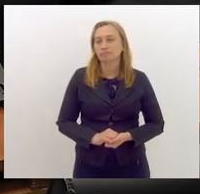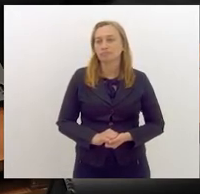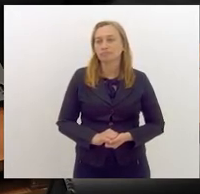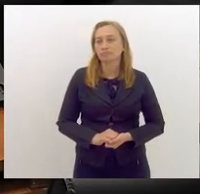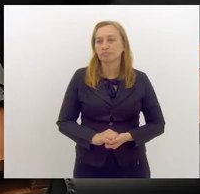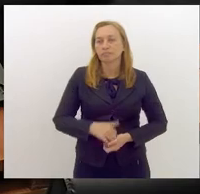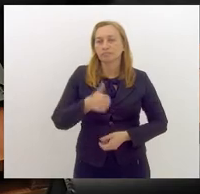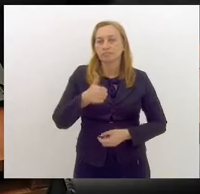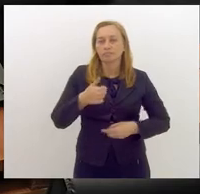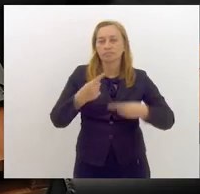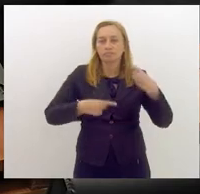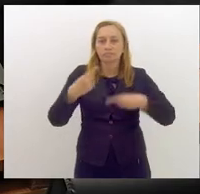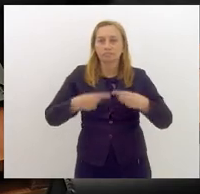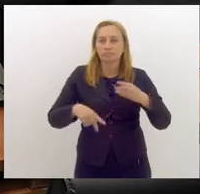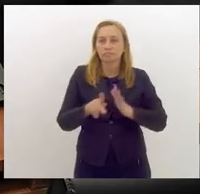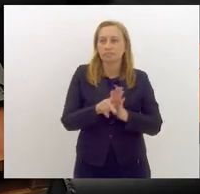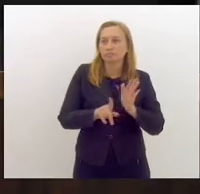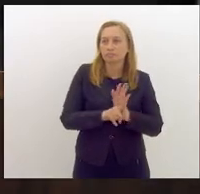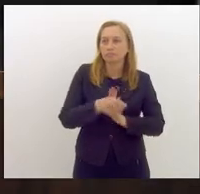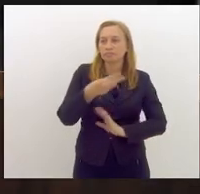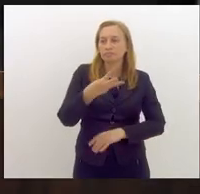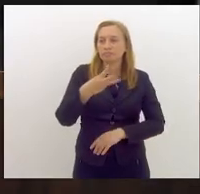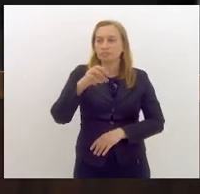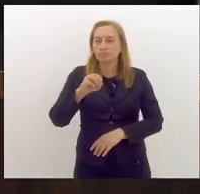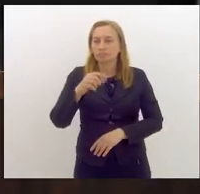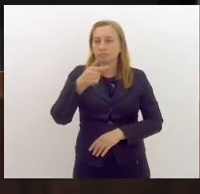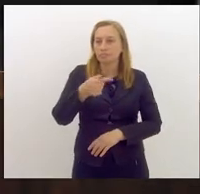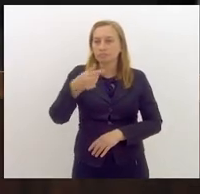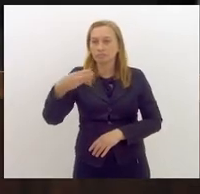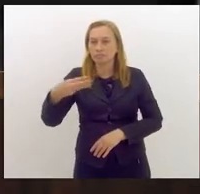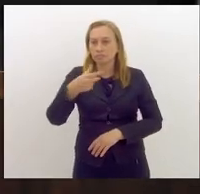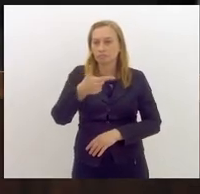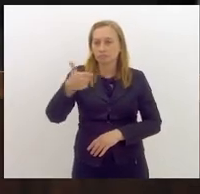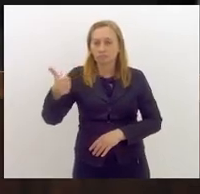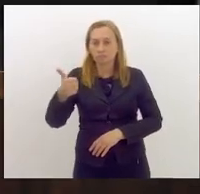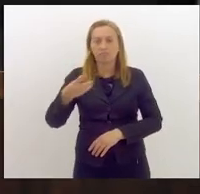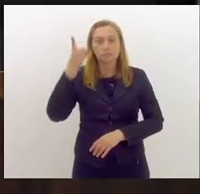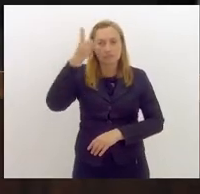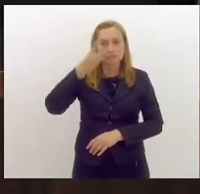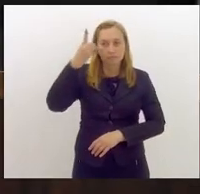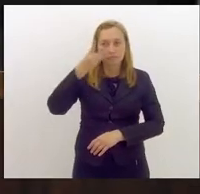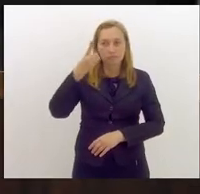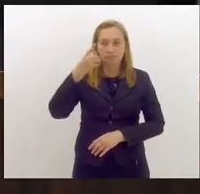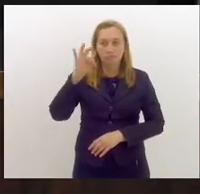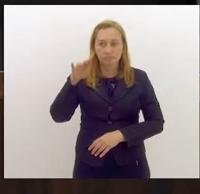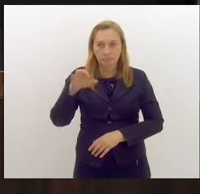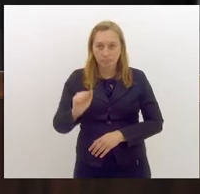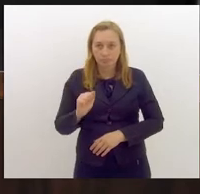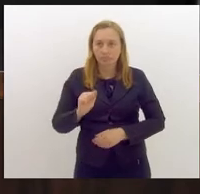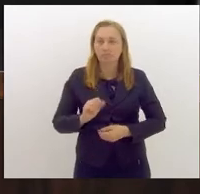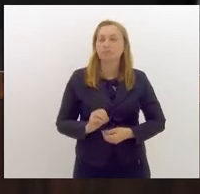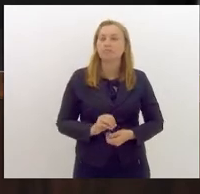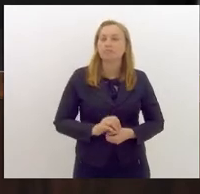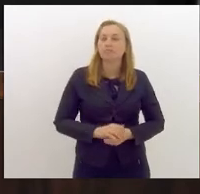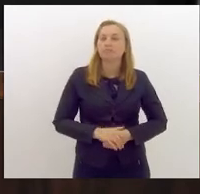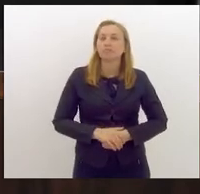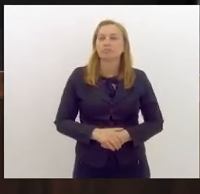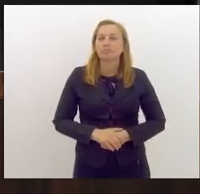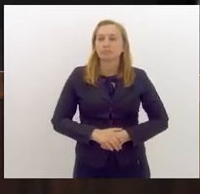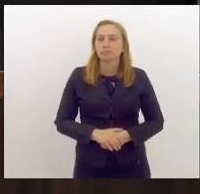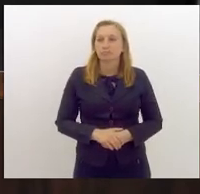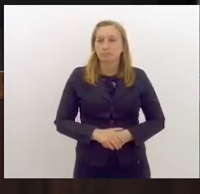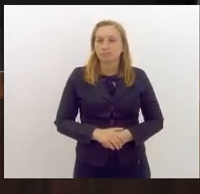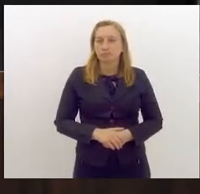em primeira discussão projeto de lei 3073 de 20 de autoria do Deputado Renato Zac classifica Trajano de Moraes